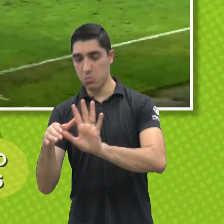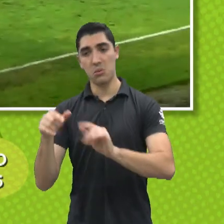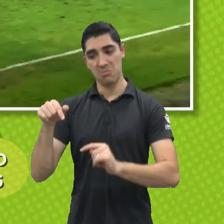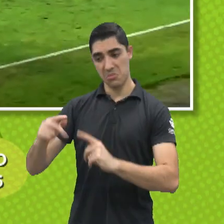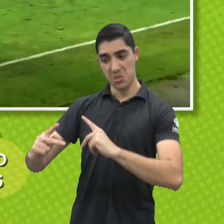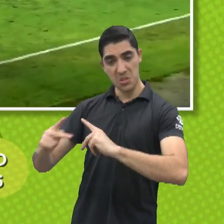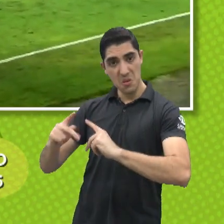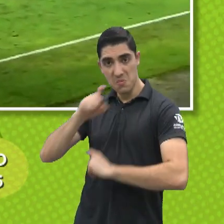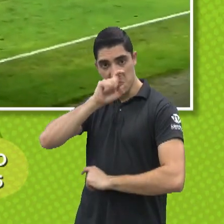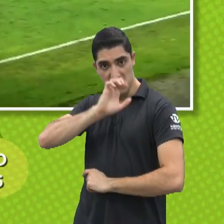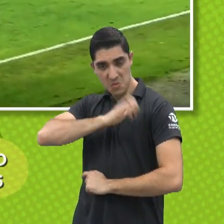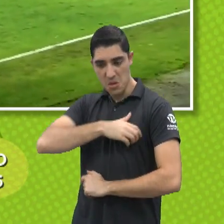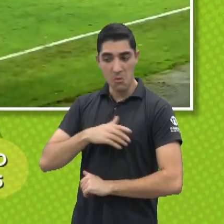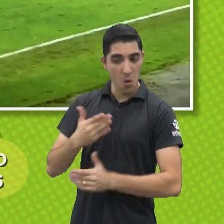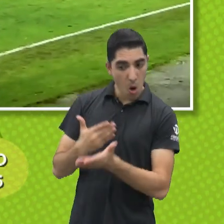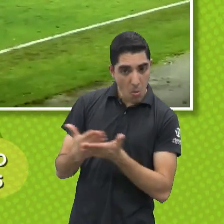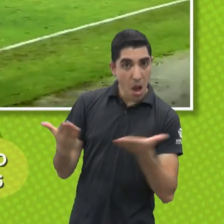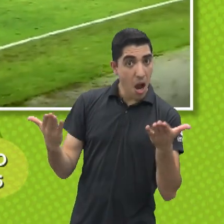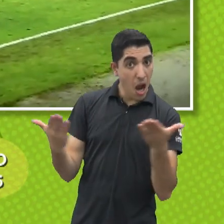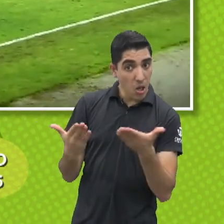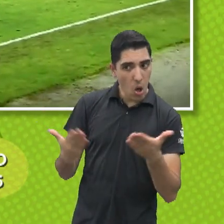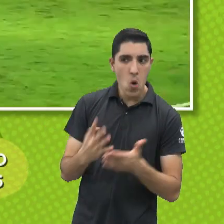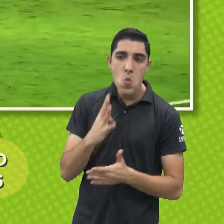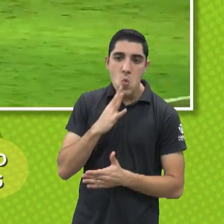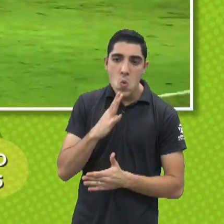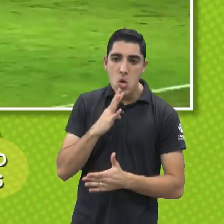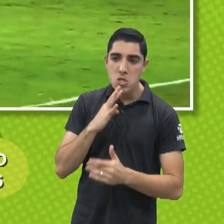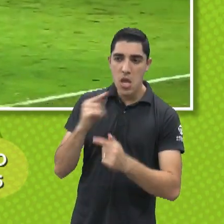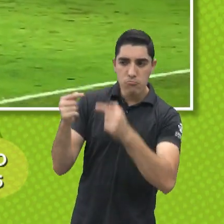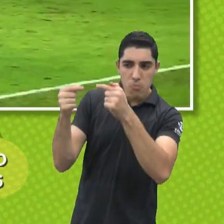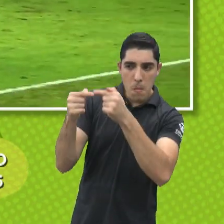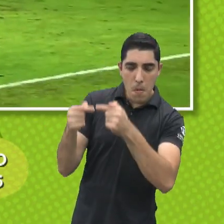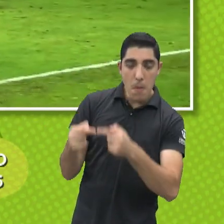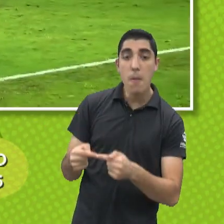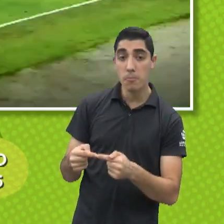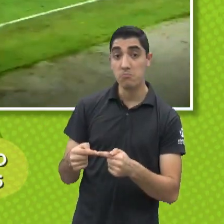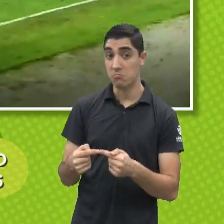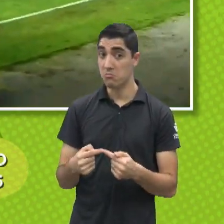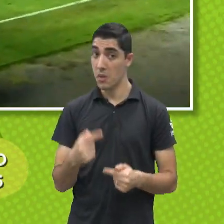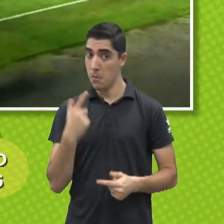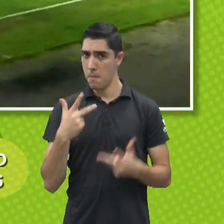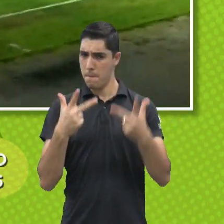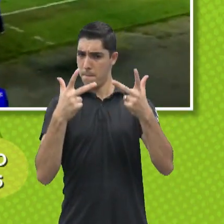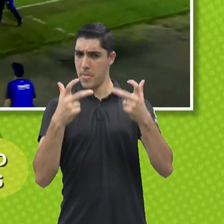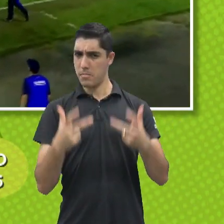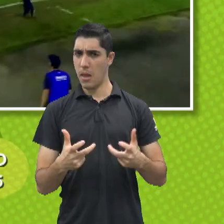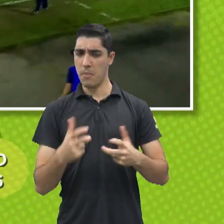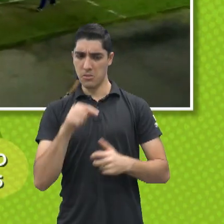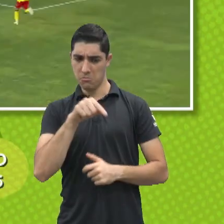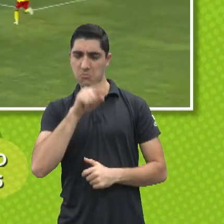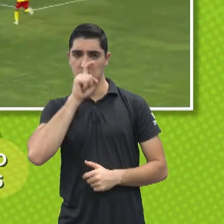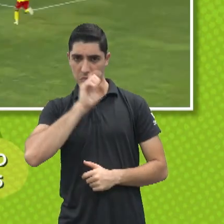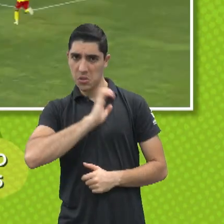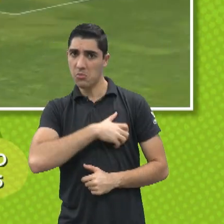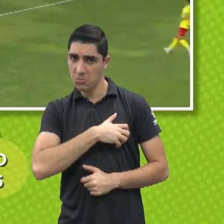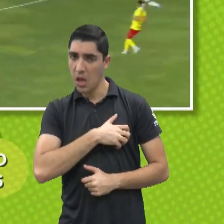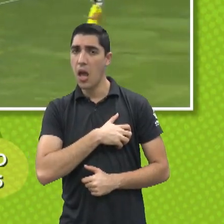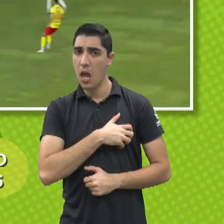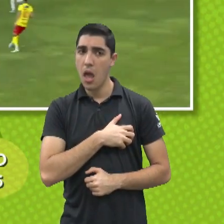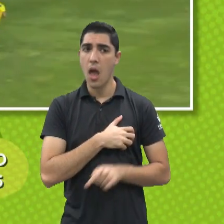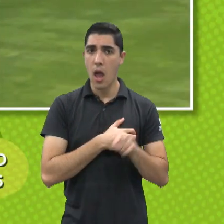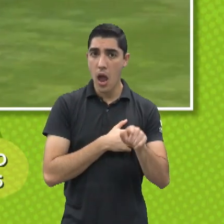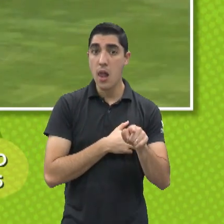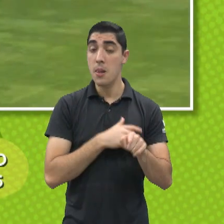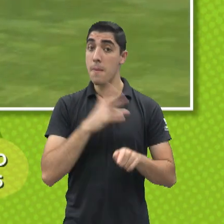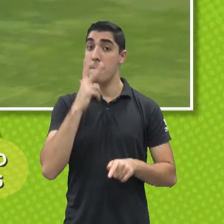de ritmo e de características. Pelo que a gente está conseguindo observar inicialmente, é realmente um time um pouco mais